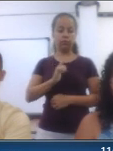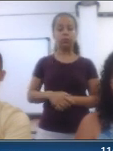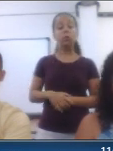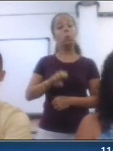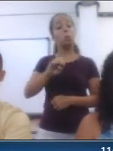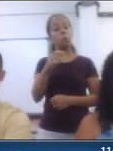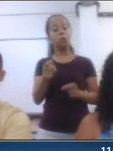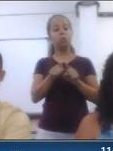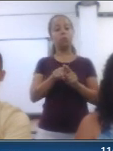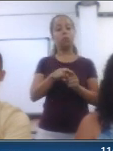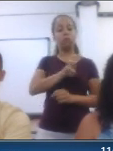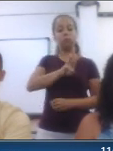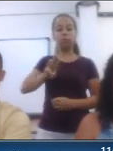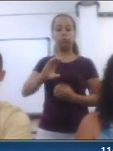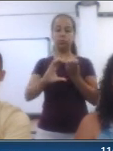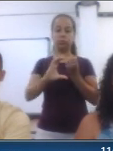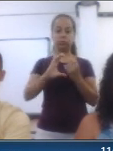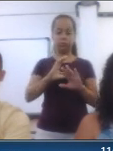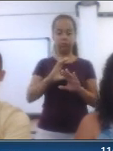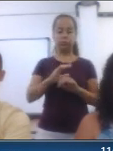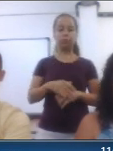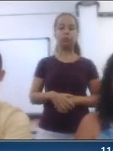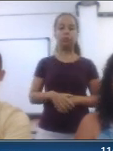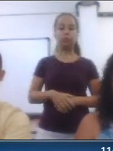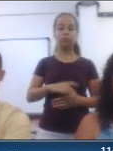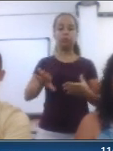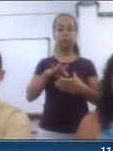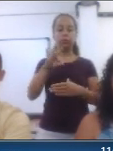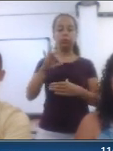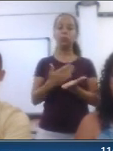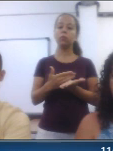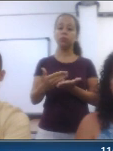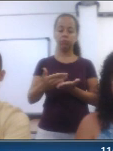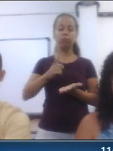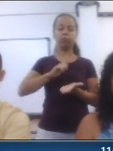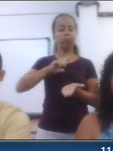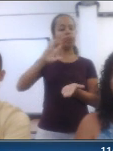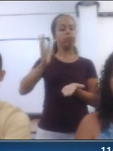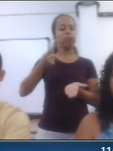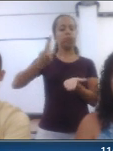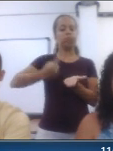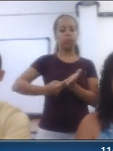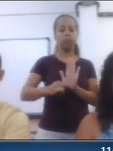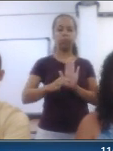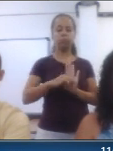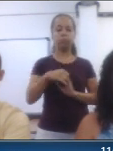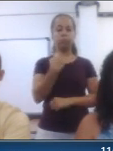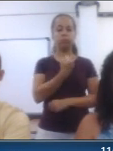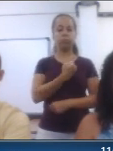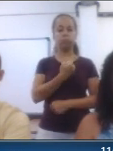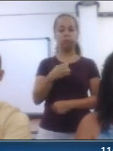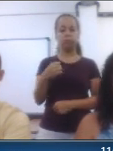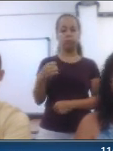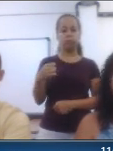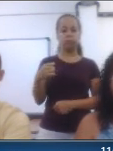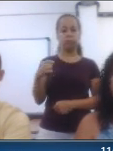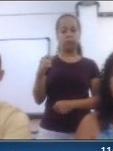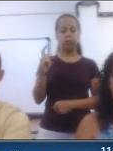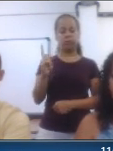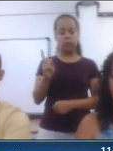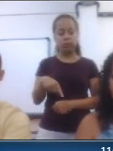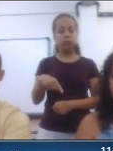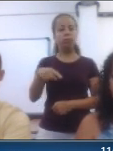ou CEFOM. O sorteio eletrônico está iniciando conforme previsto no edital, às 11 horas do dia